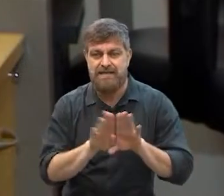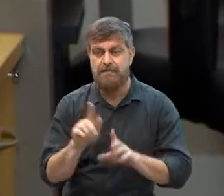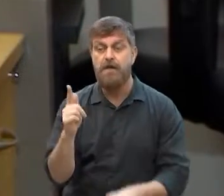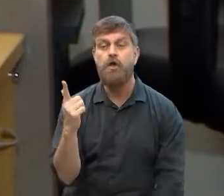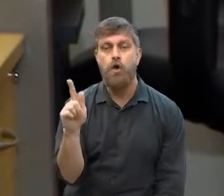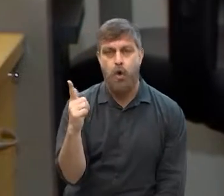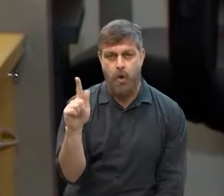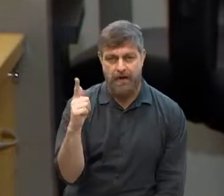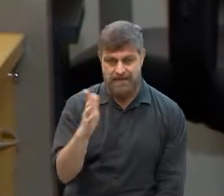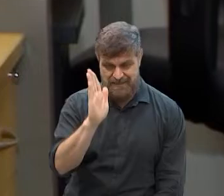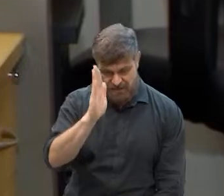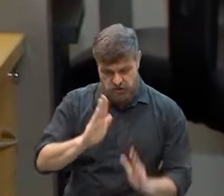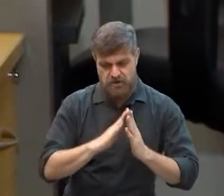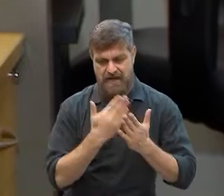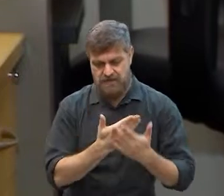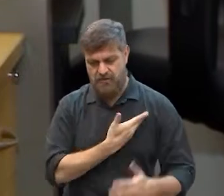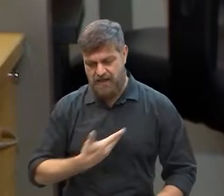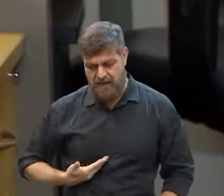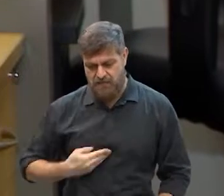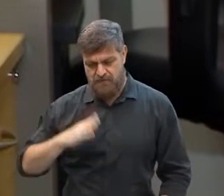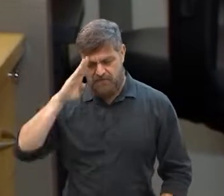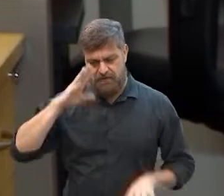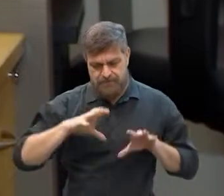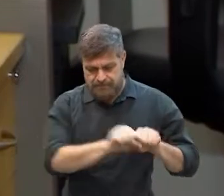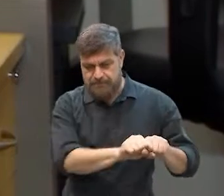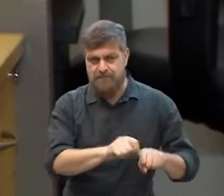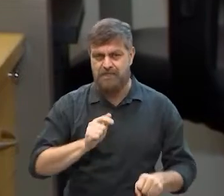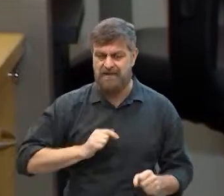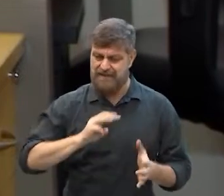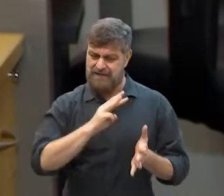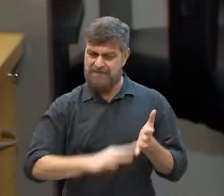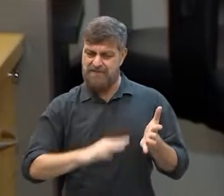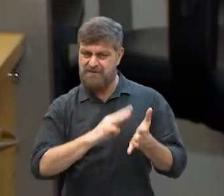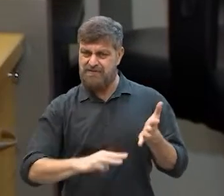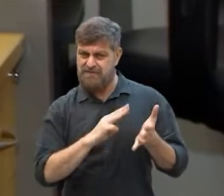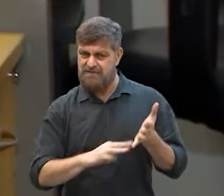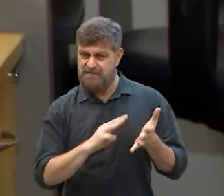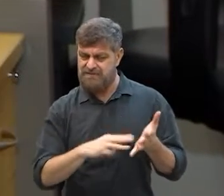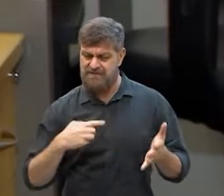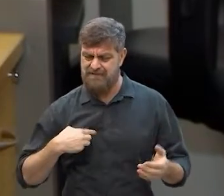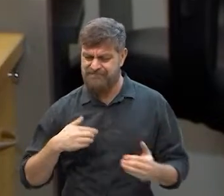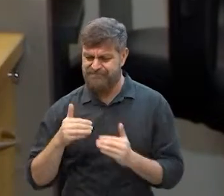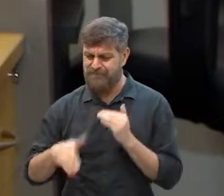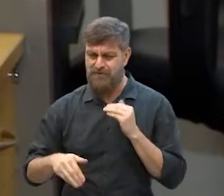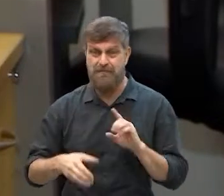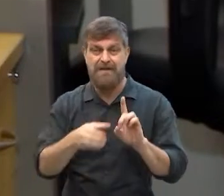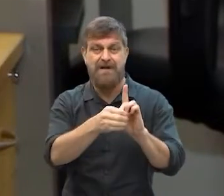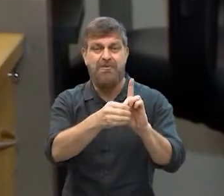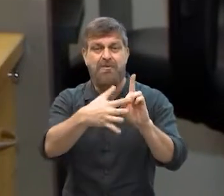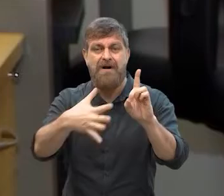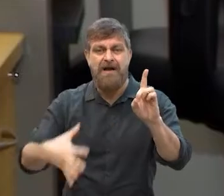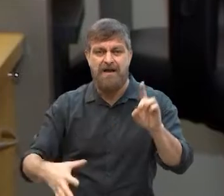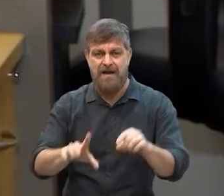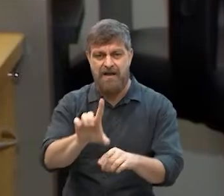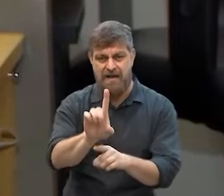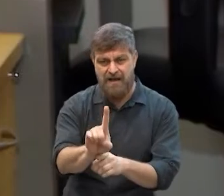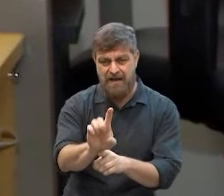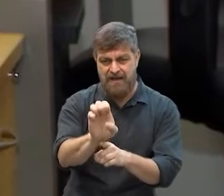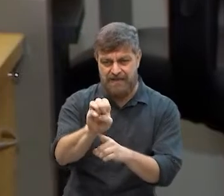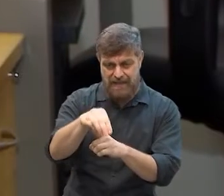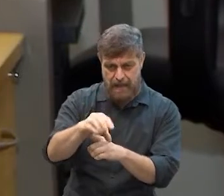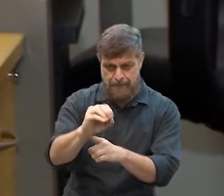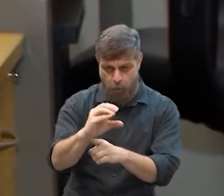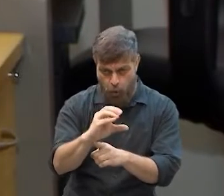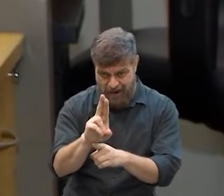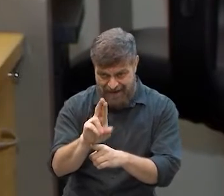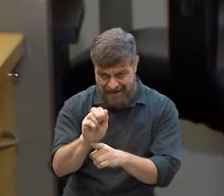Goiás é que alguns tipos de metodologia que eu considero avesso à democracia e até à diversidade,